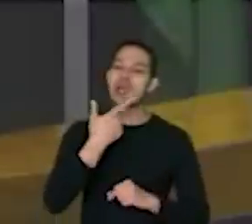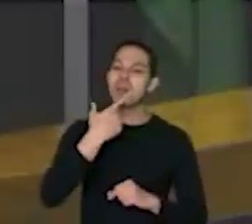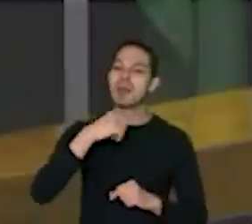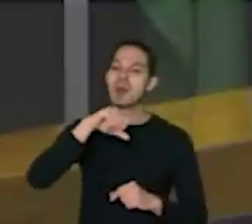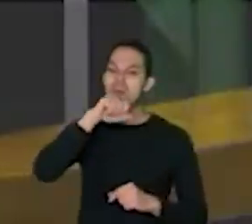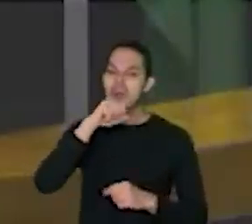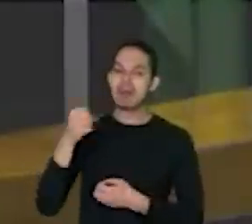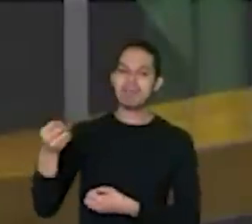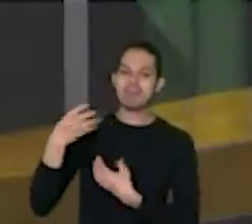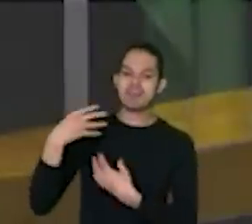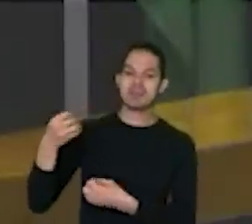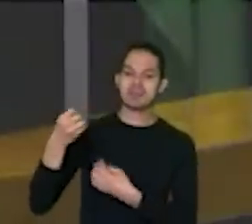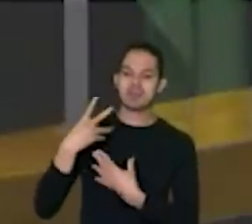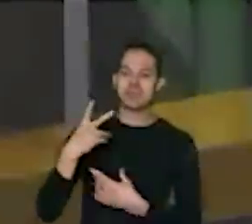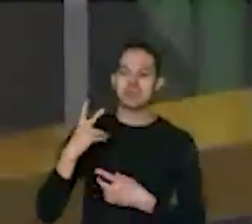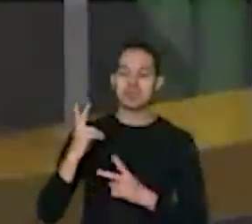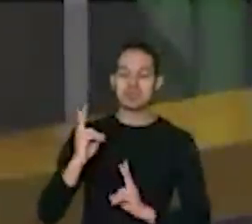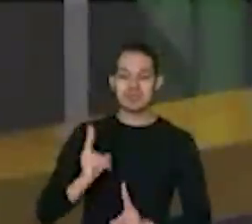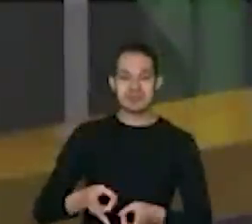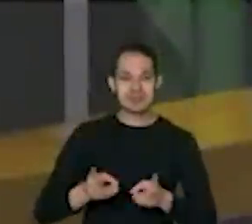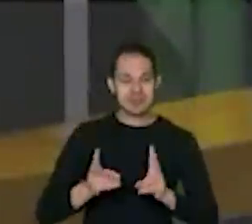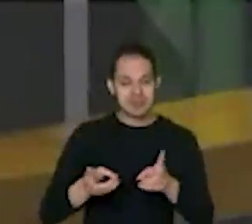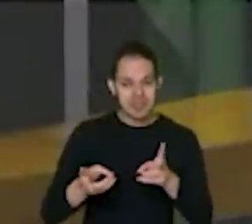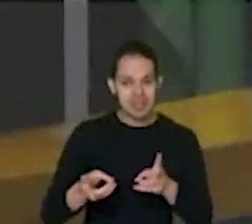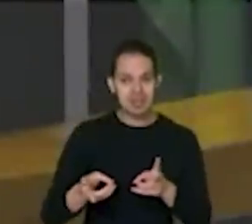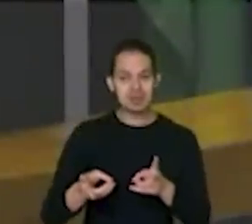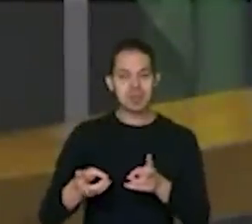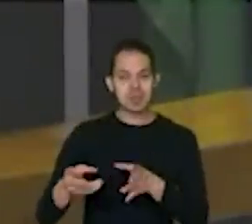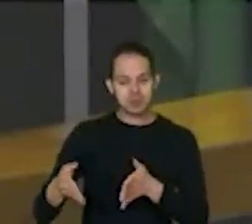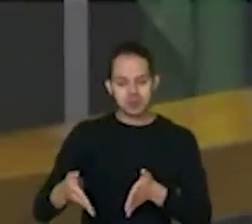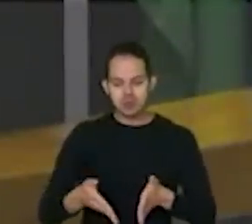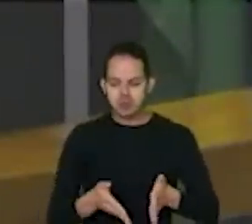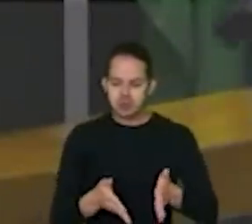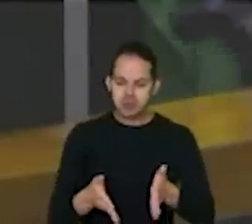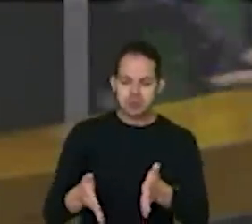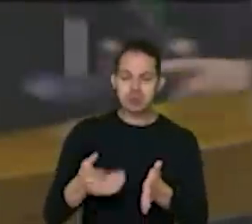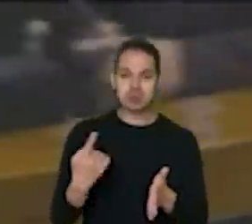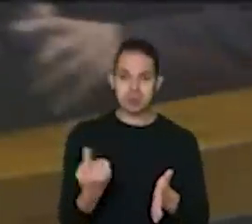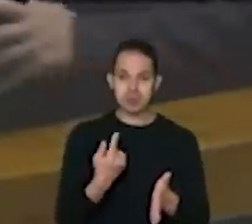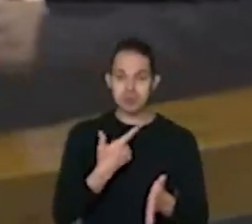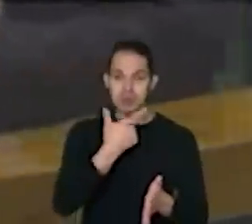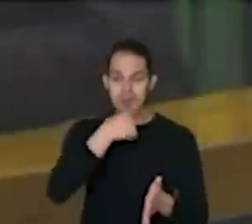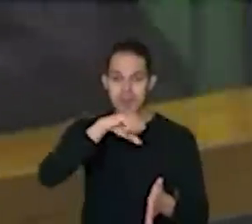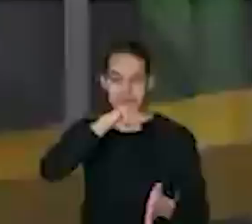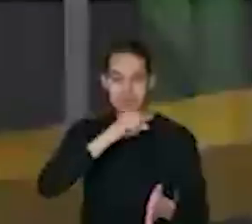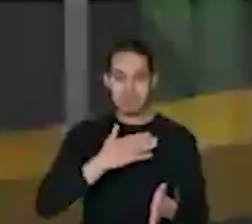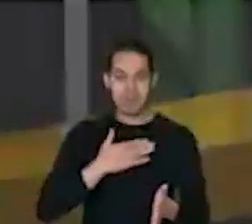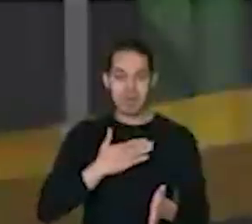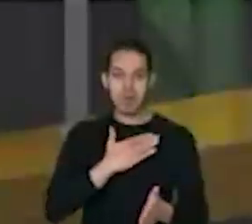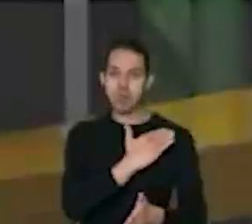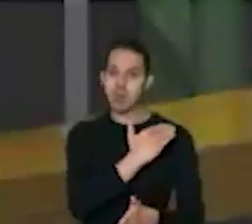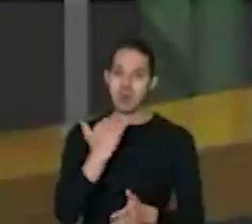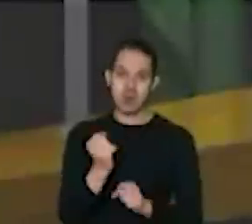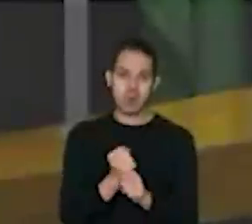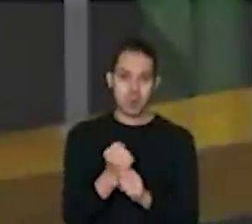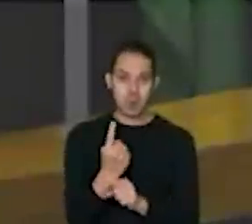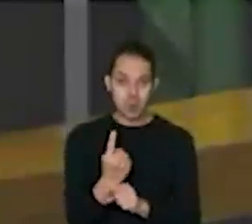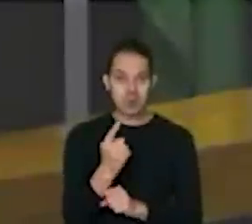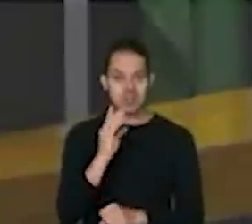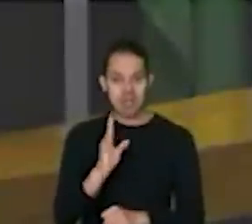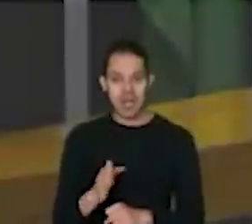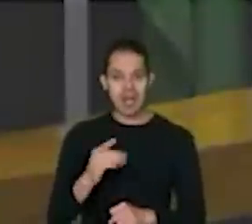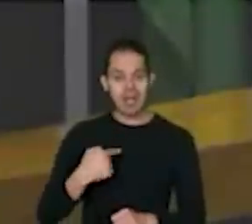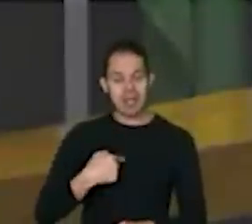me ensinou e trilhando os caminhos sozinhos porque meu pai morreu faz um ano eu aprendi